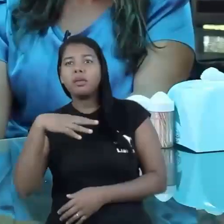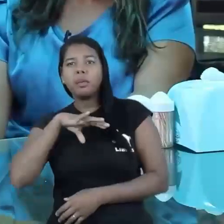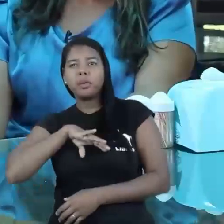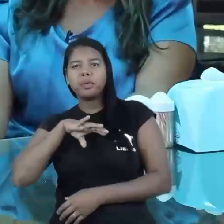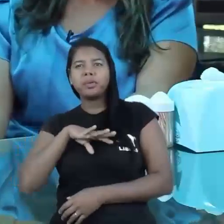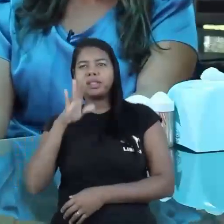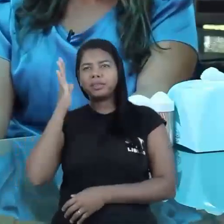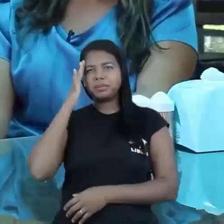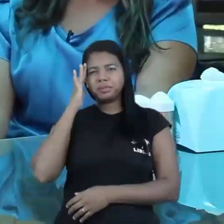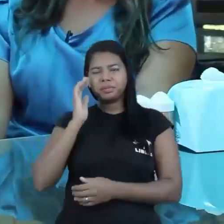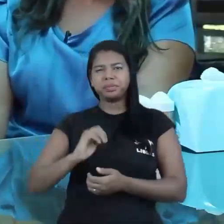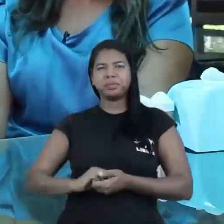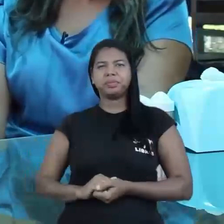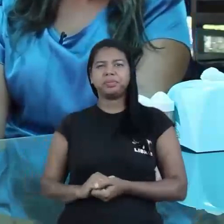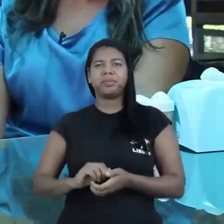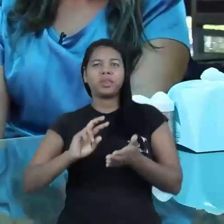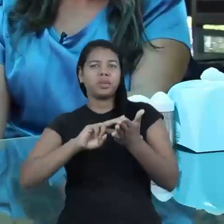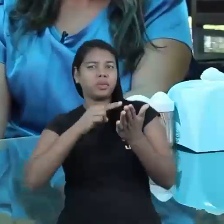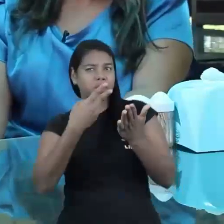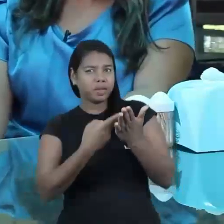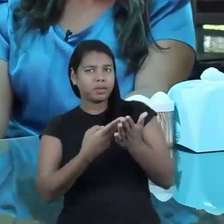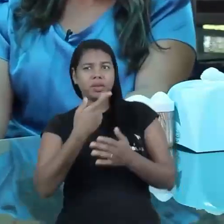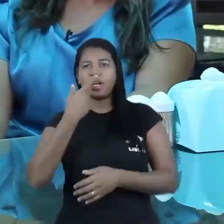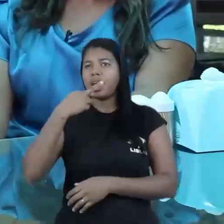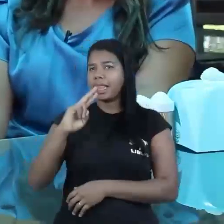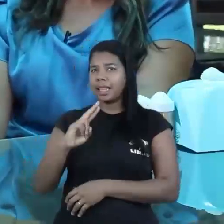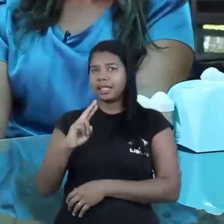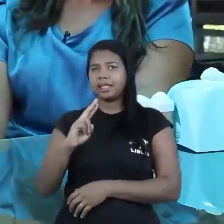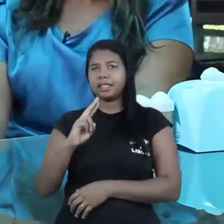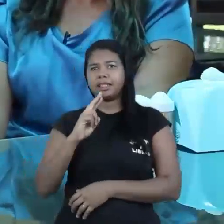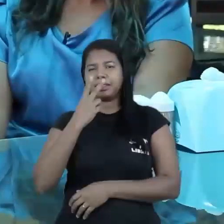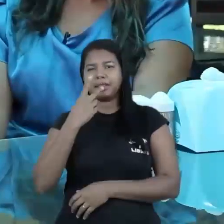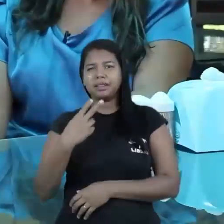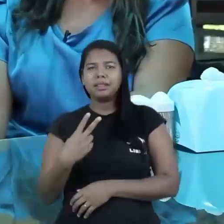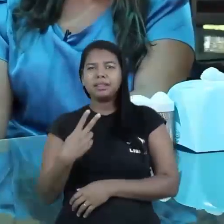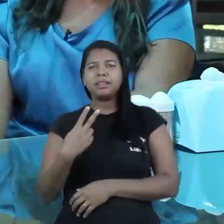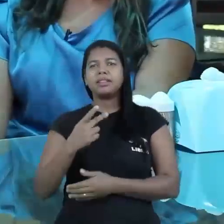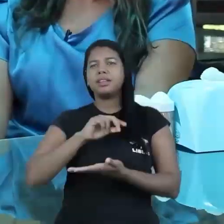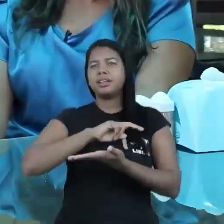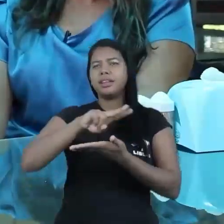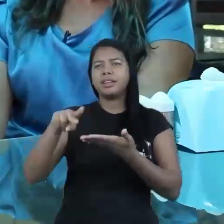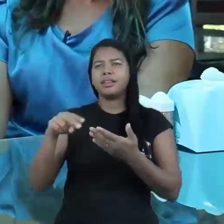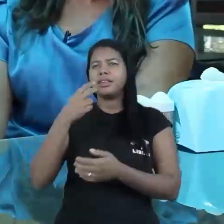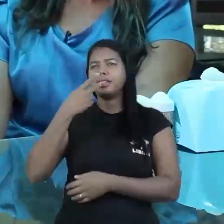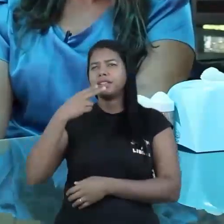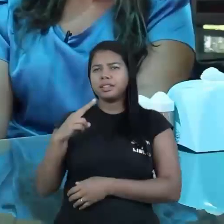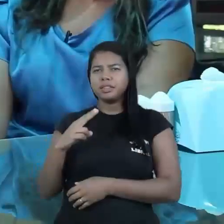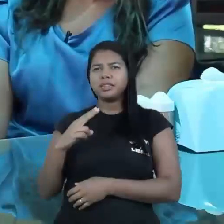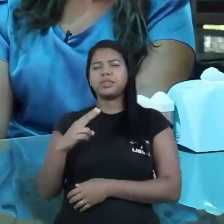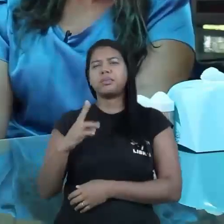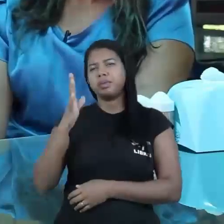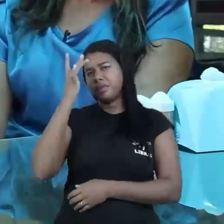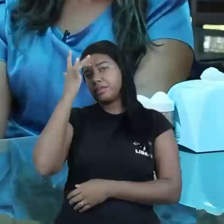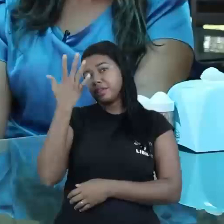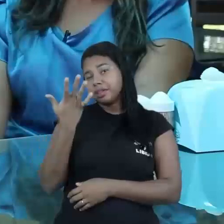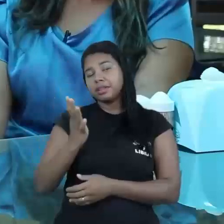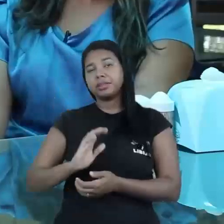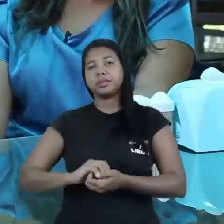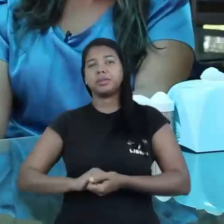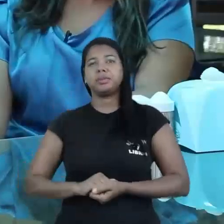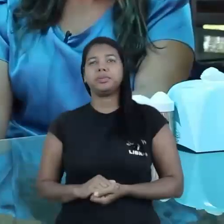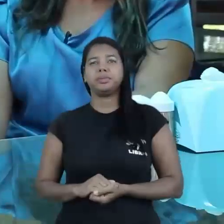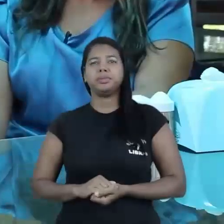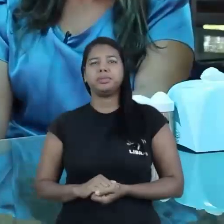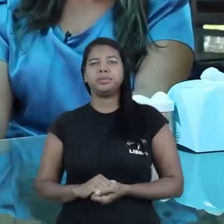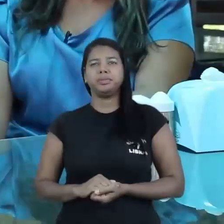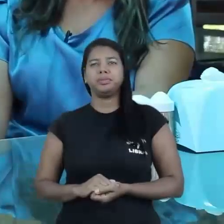conseguir um tradutor, colocamos um tradutor, tinha um cardápio em vários idiomas, foi onde facilitou bastante. A moeda era o